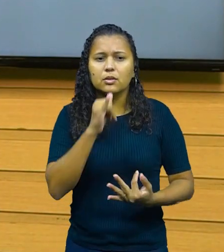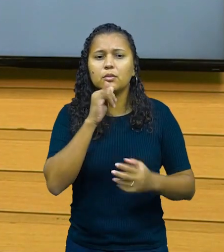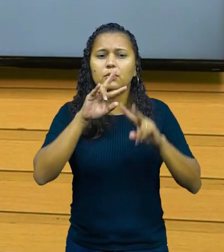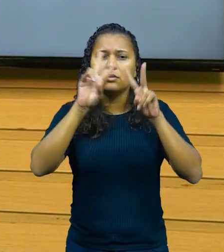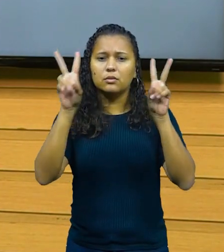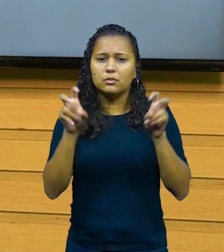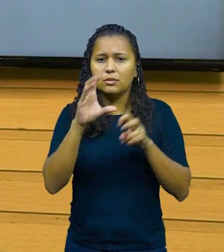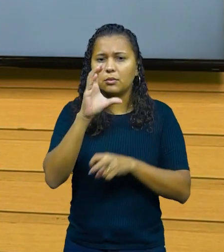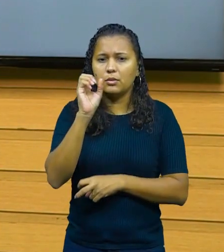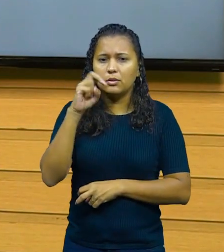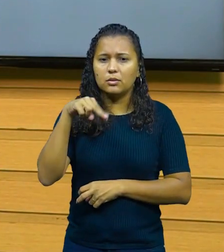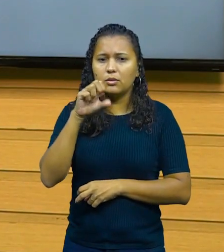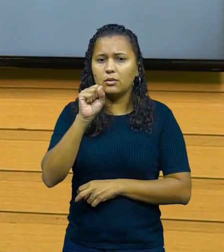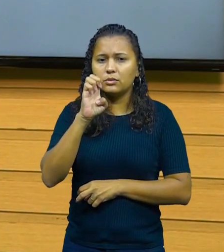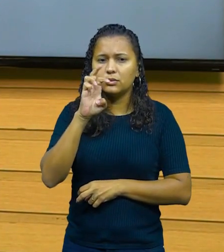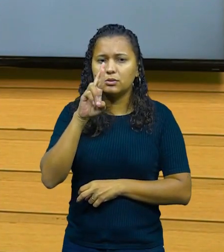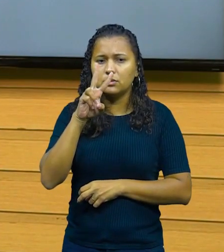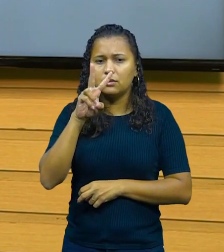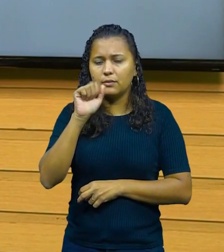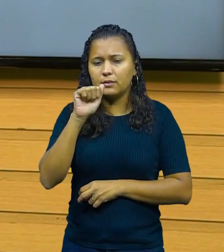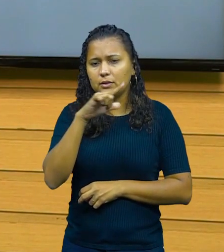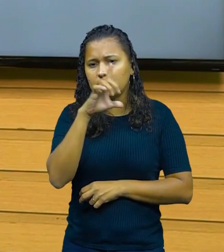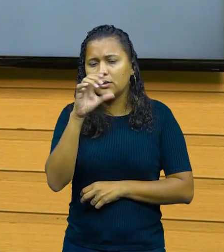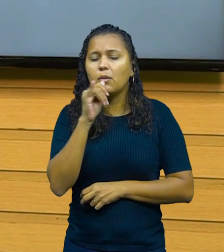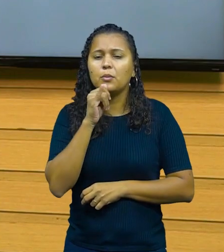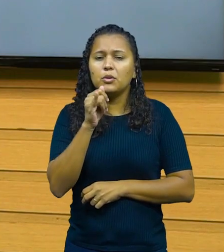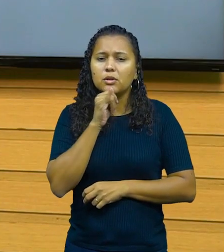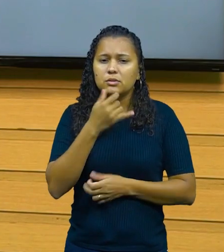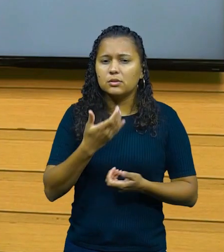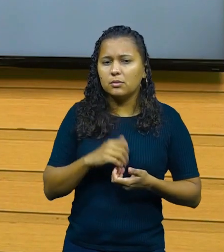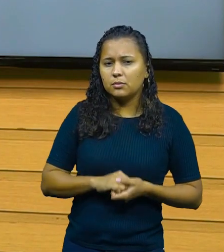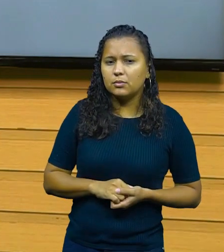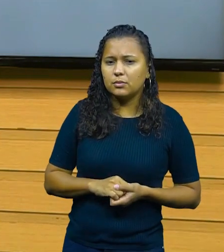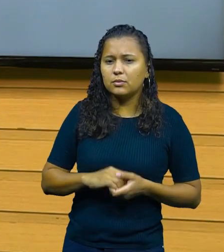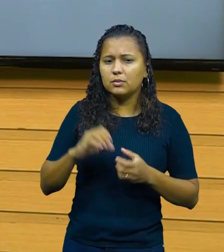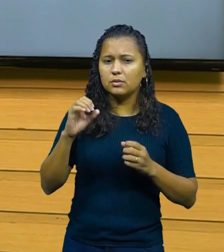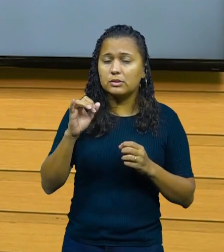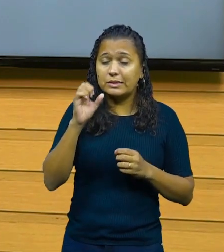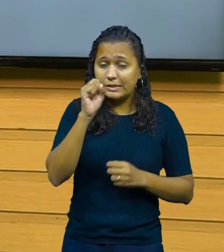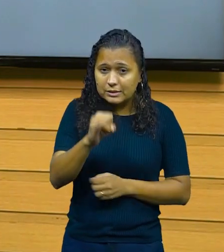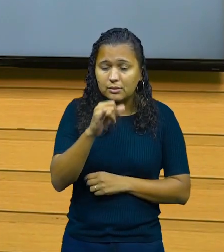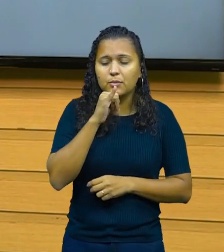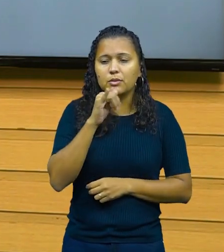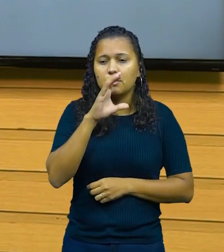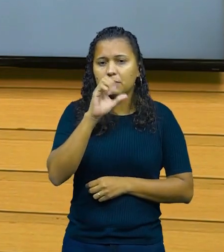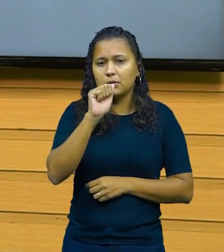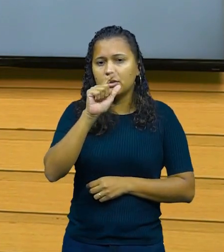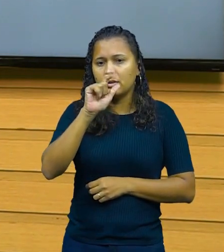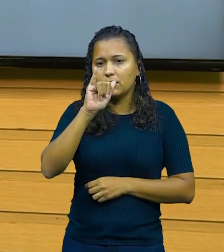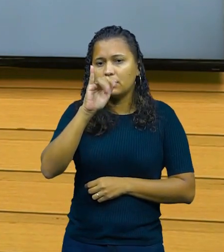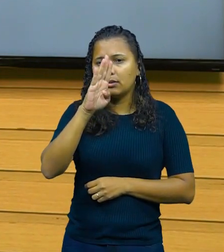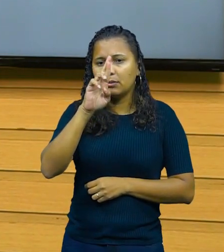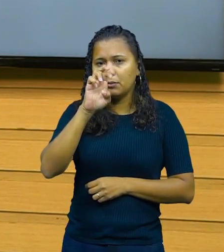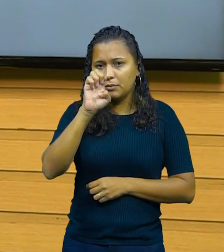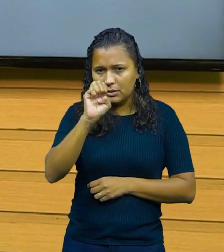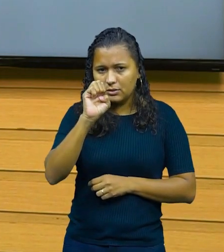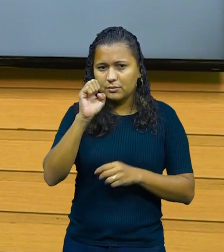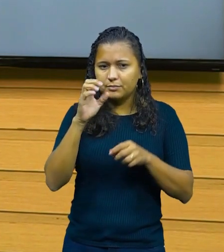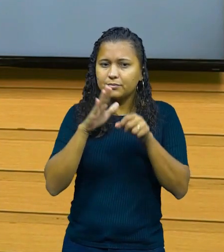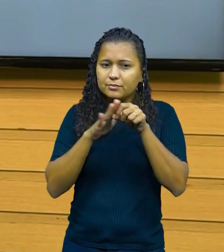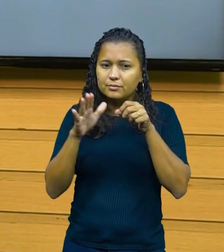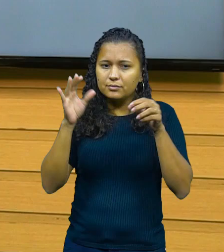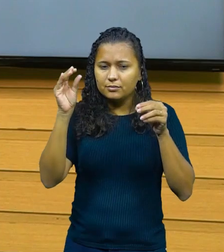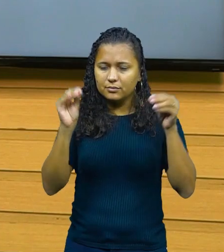estava falando de conservação, né, desses elementos. Então, se por acaso a ponta desse calibrador estiver desgastada, isso